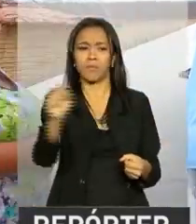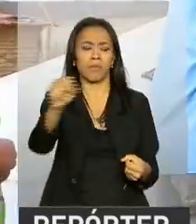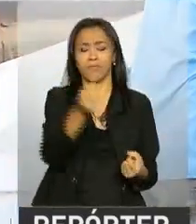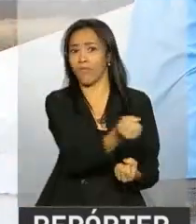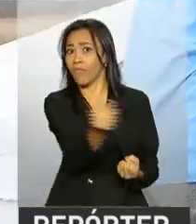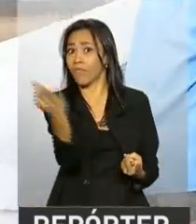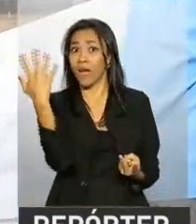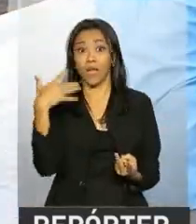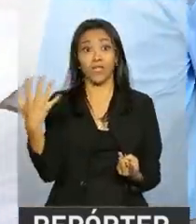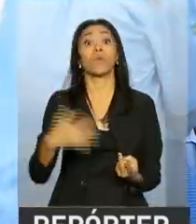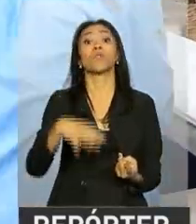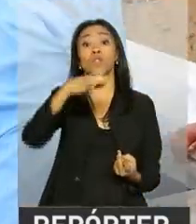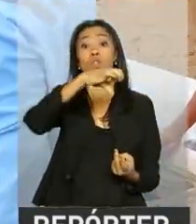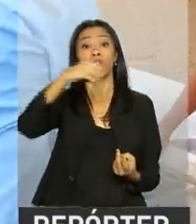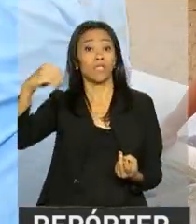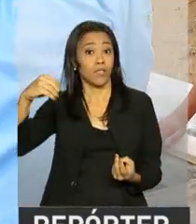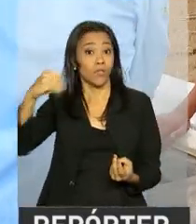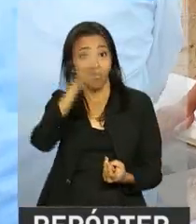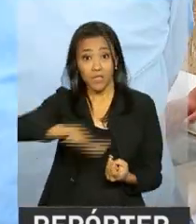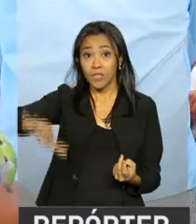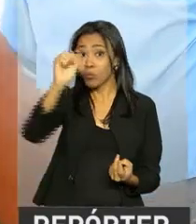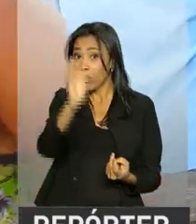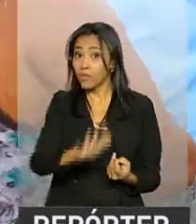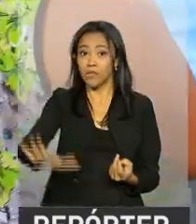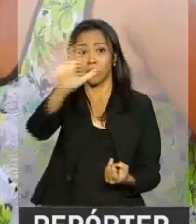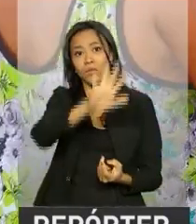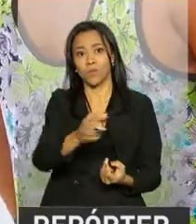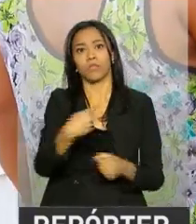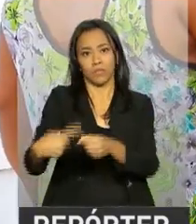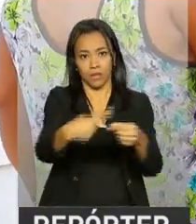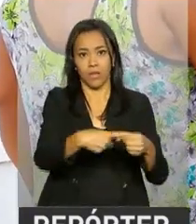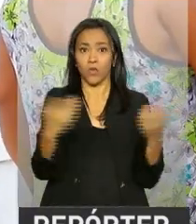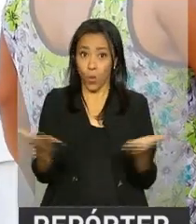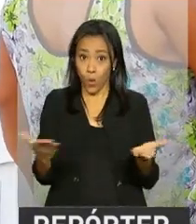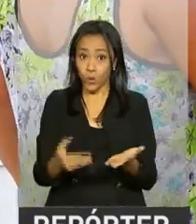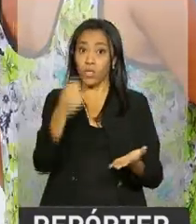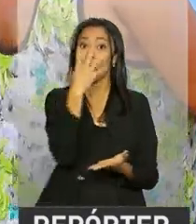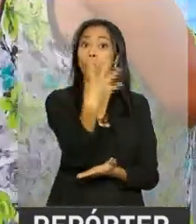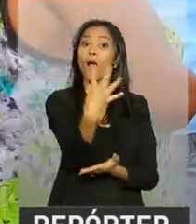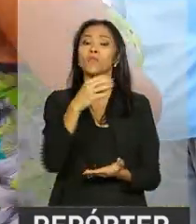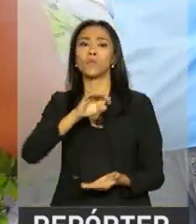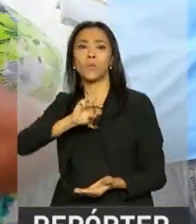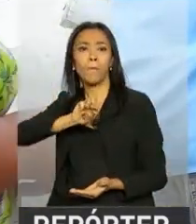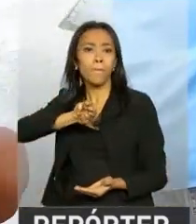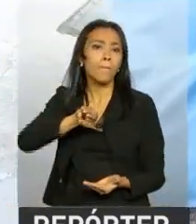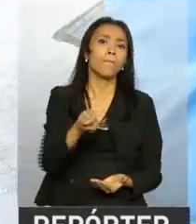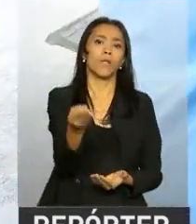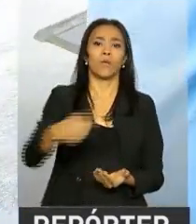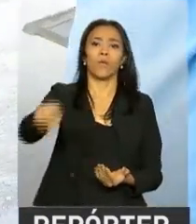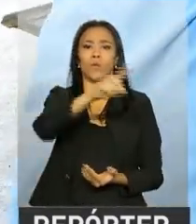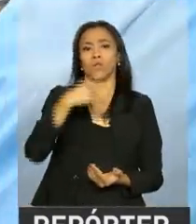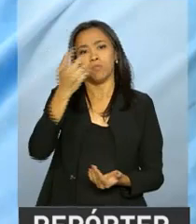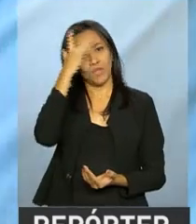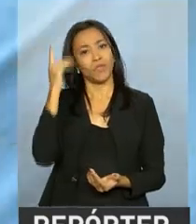chegar perto de 900 em todo o país. Hoje em dia, se aproxima de 4 milhões o número de pessoas que